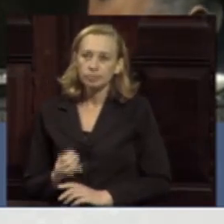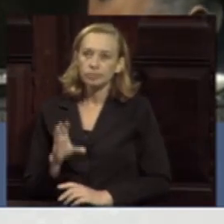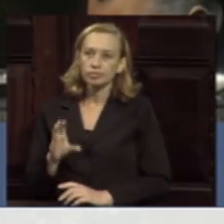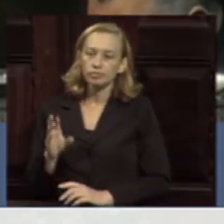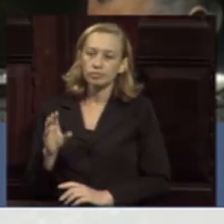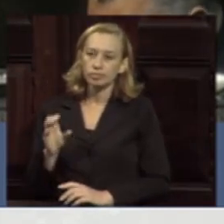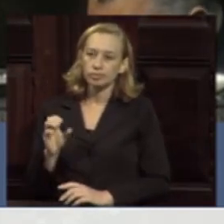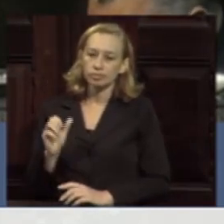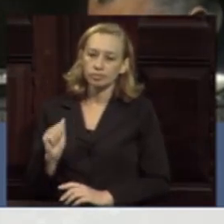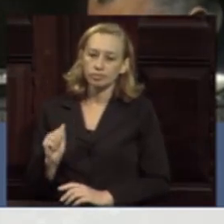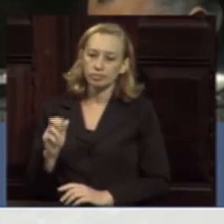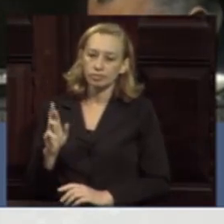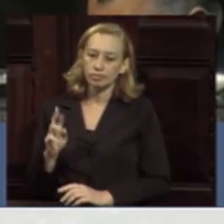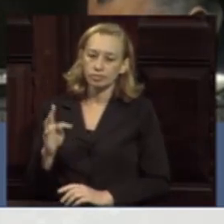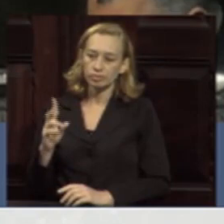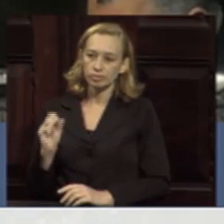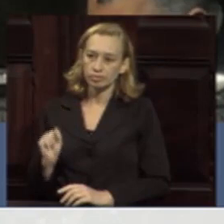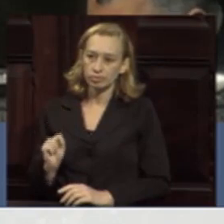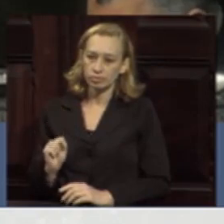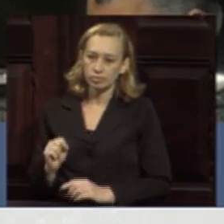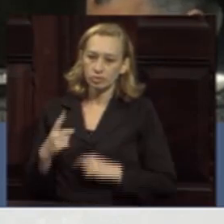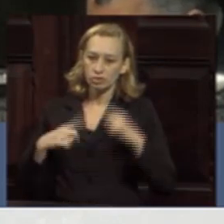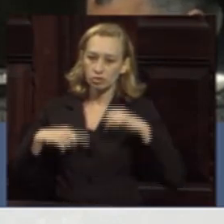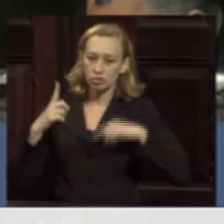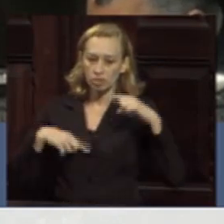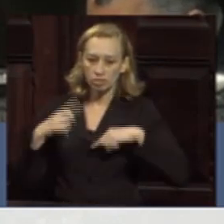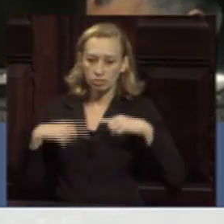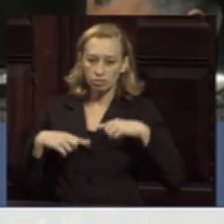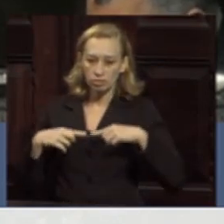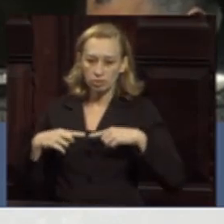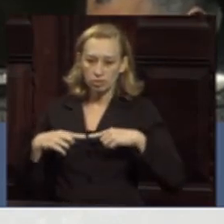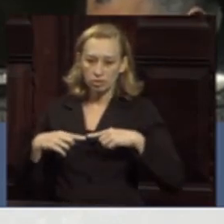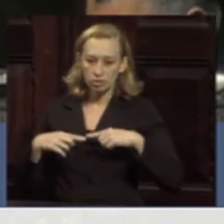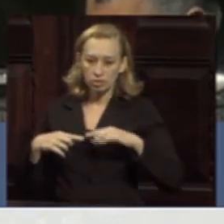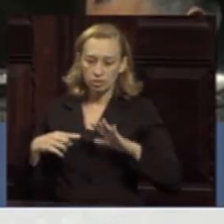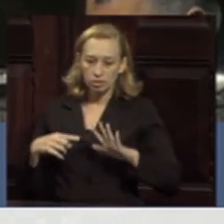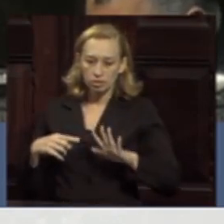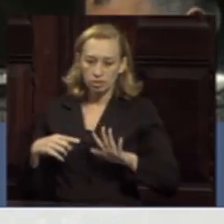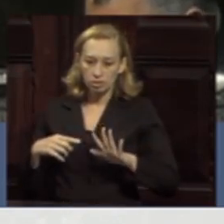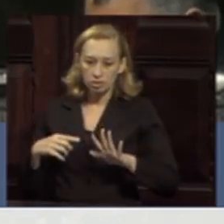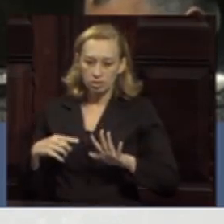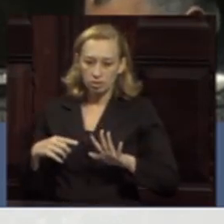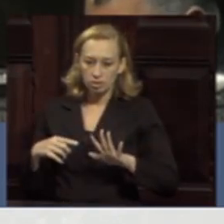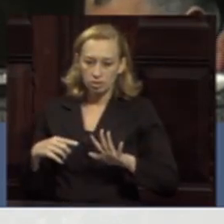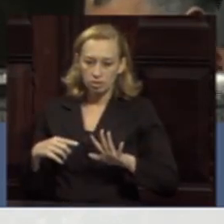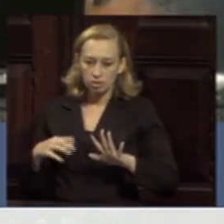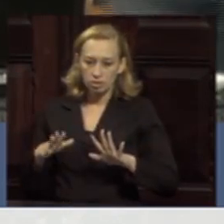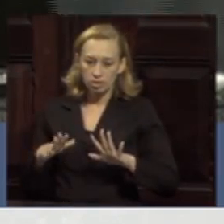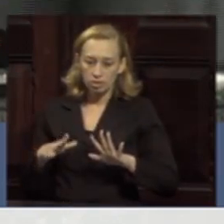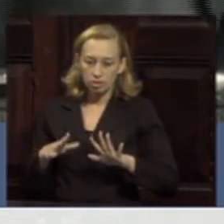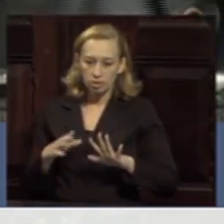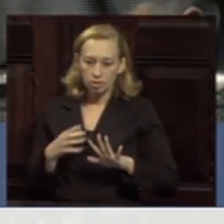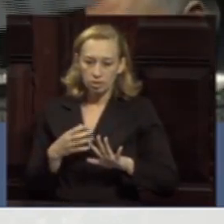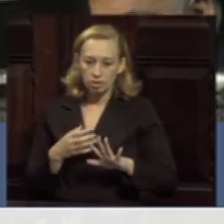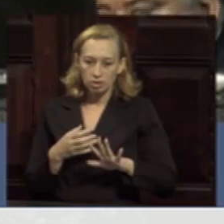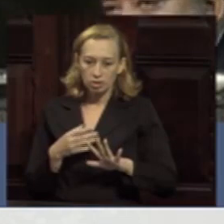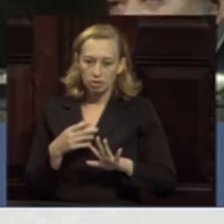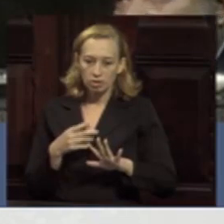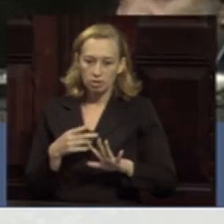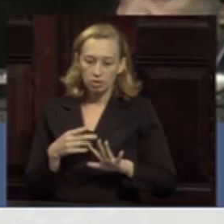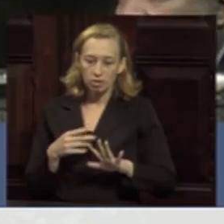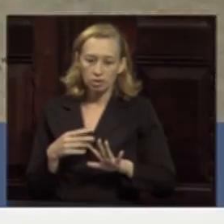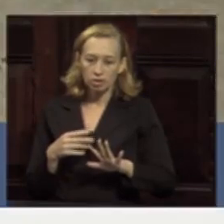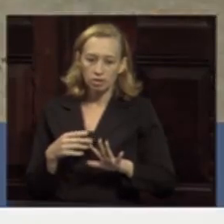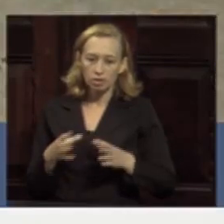Henrique Junto. Em discussão. Não havendo quem queira discutir. Pensei que Vossa Excelência dizer parecer favorável à comissão e